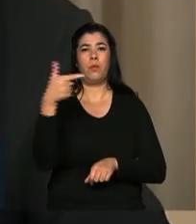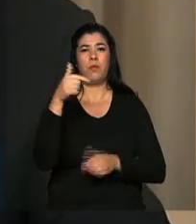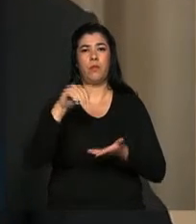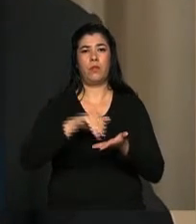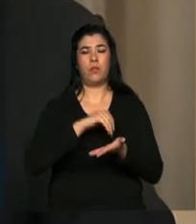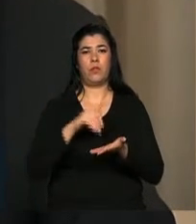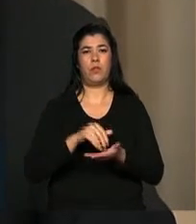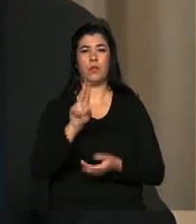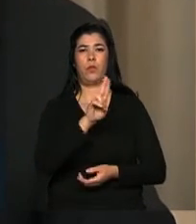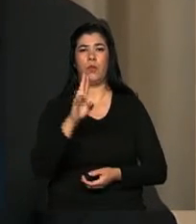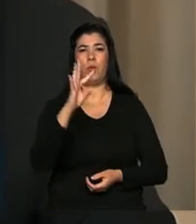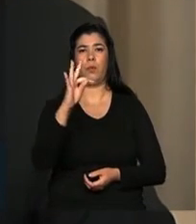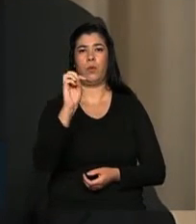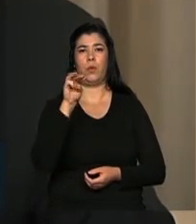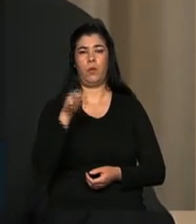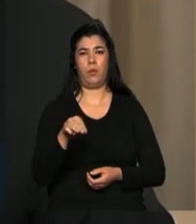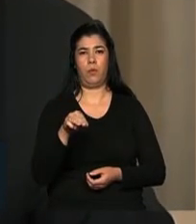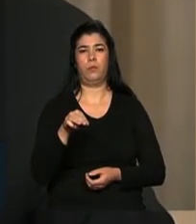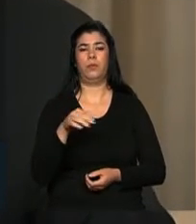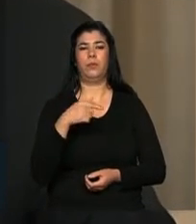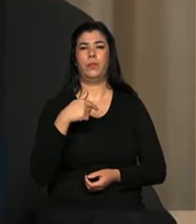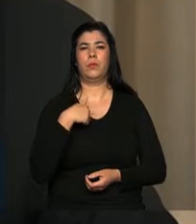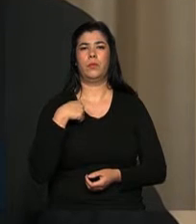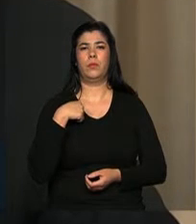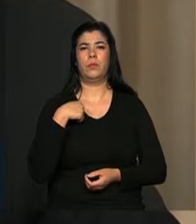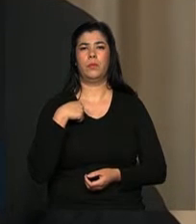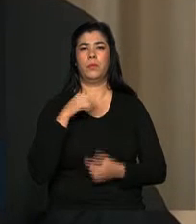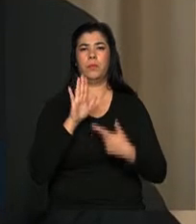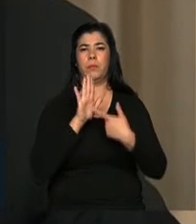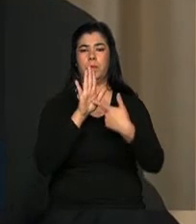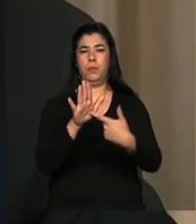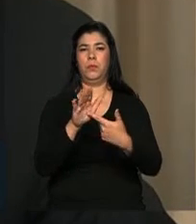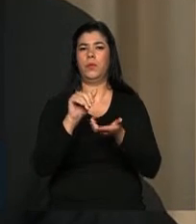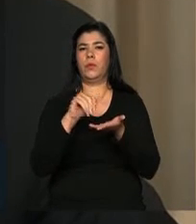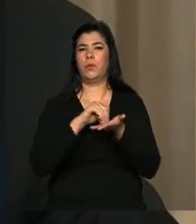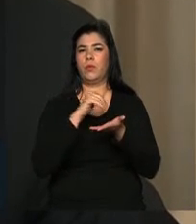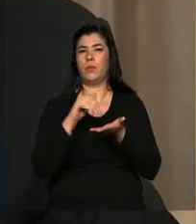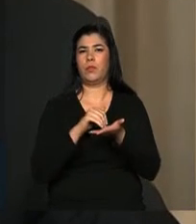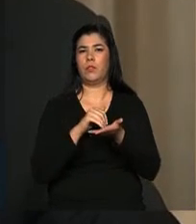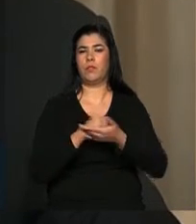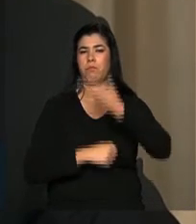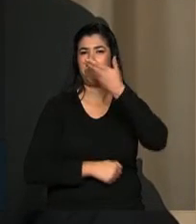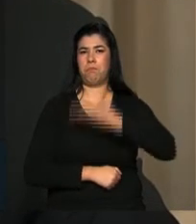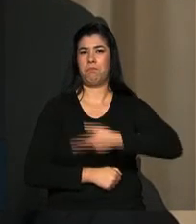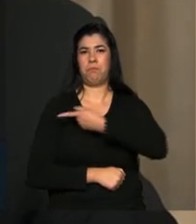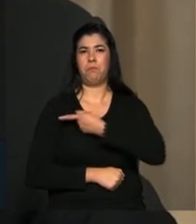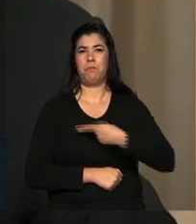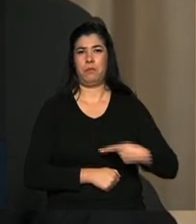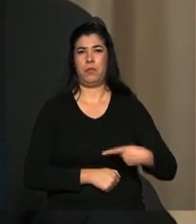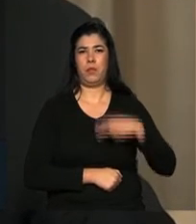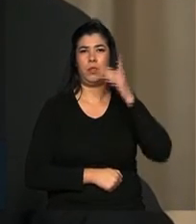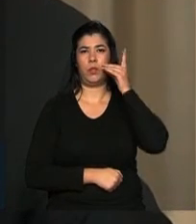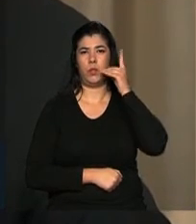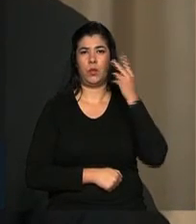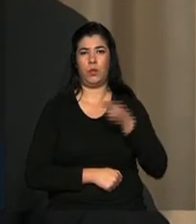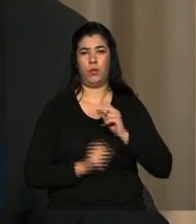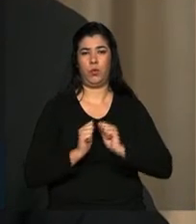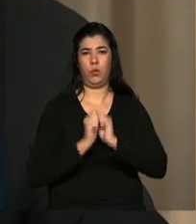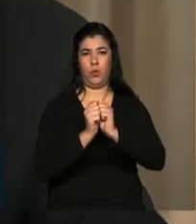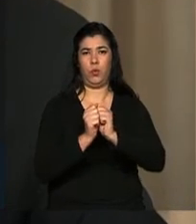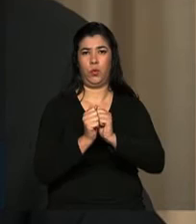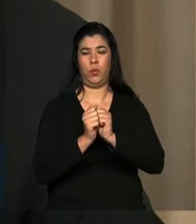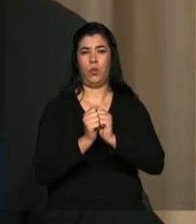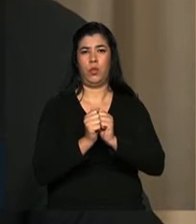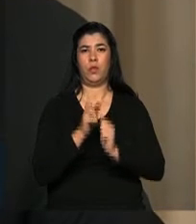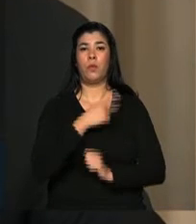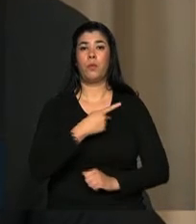Tony Blinken. Eu estava contando à secretária, à presidente, quando nós vínhamos subindo no elevador, que o